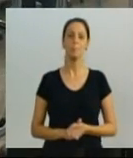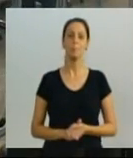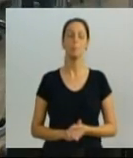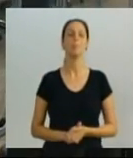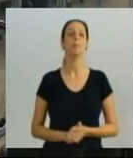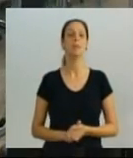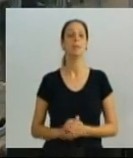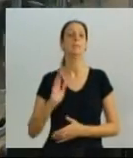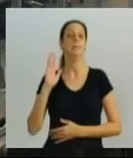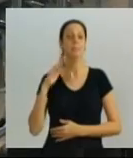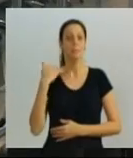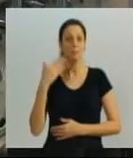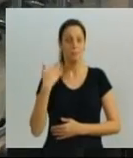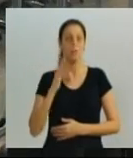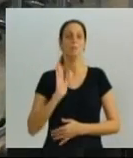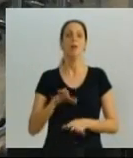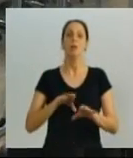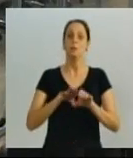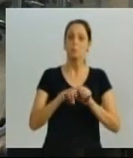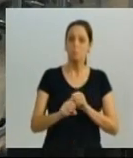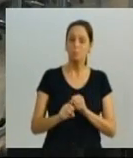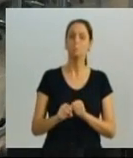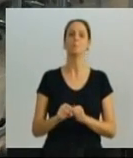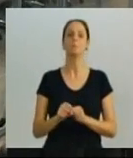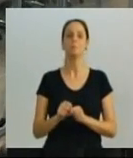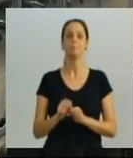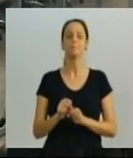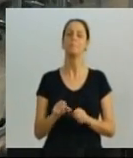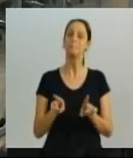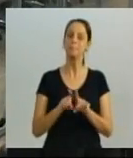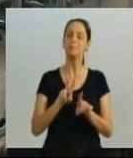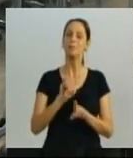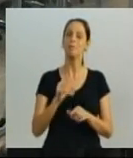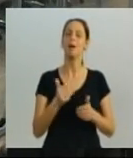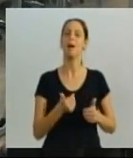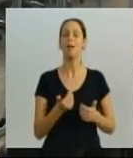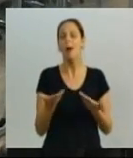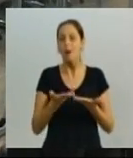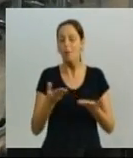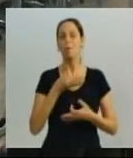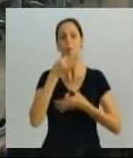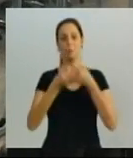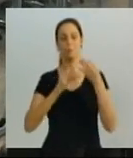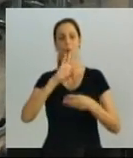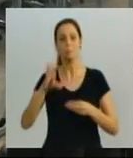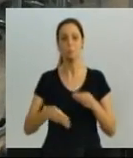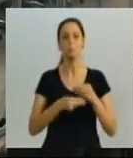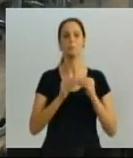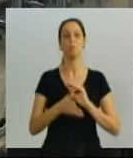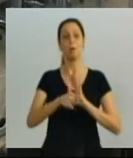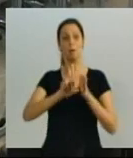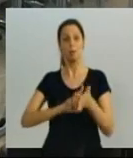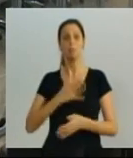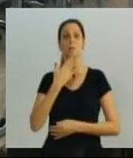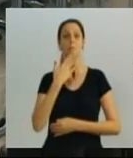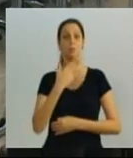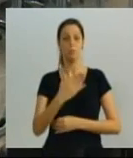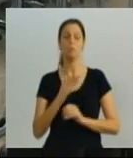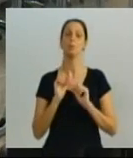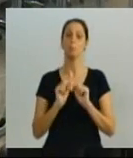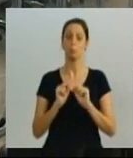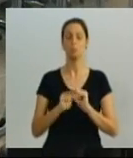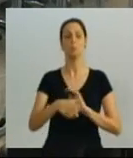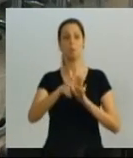Advogado de formação, está caminhando, né? E vem dar a sua contribuição. Pediu antecipadamente, podia ter feito isso,